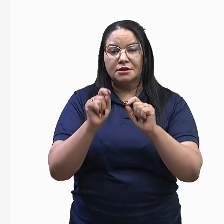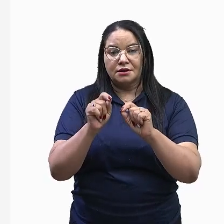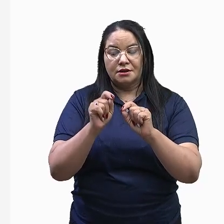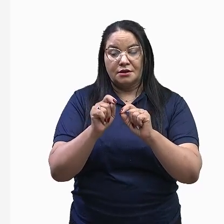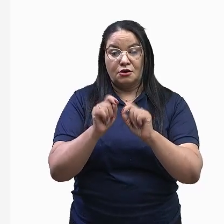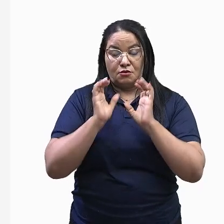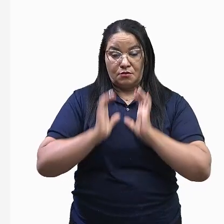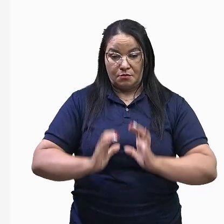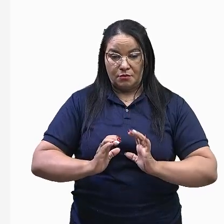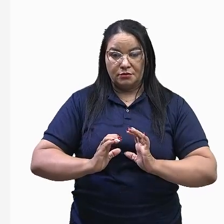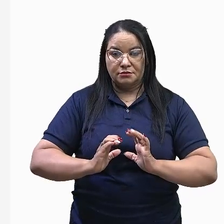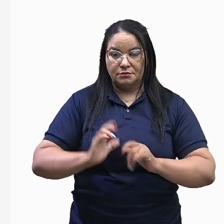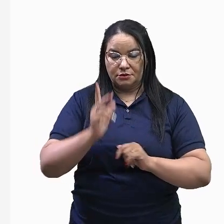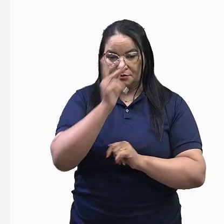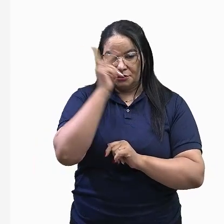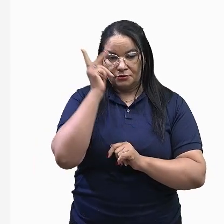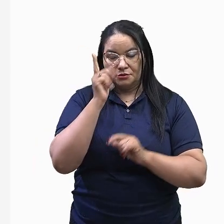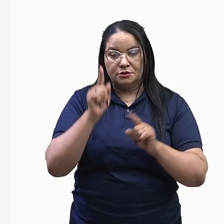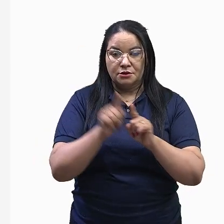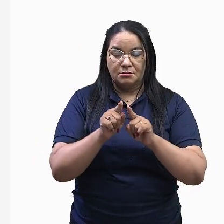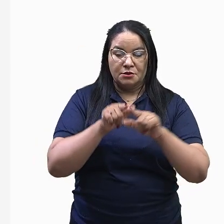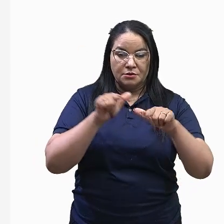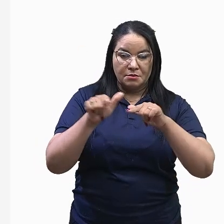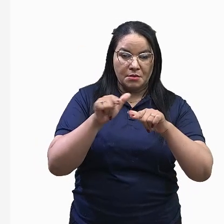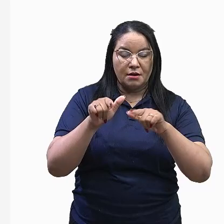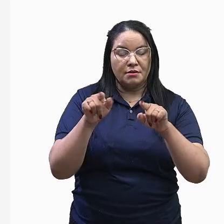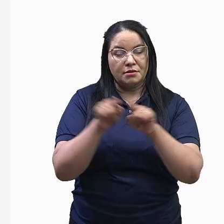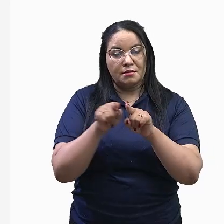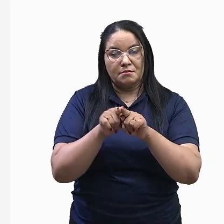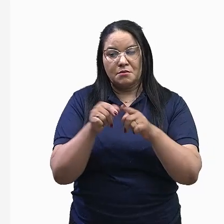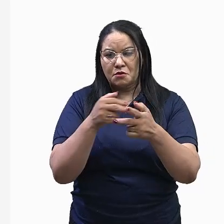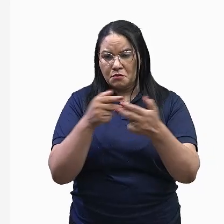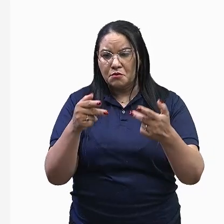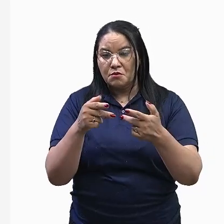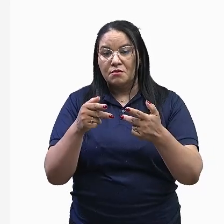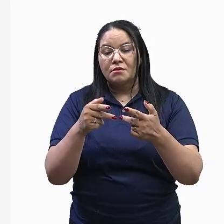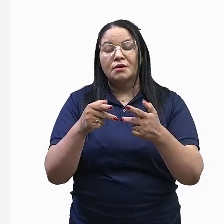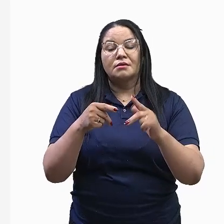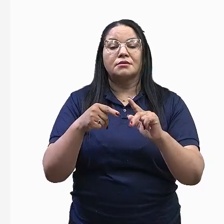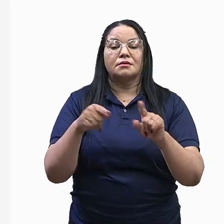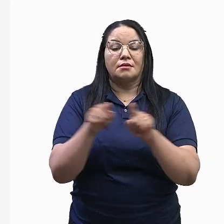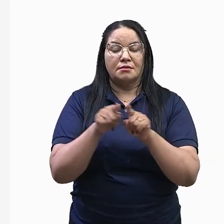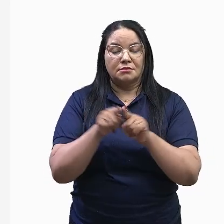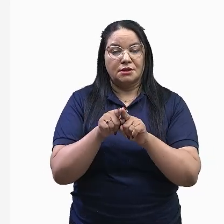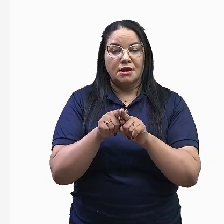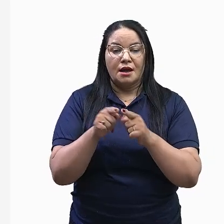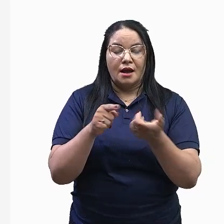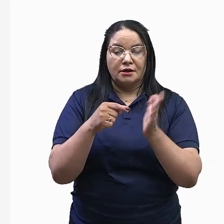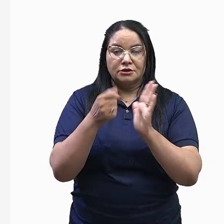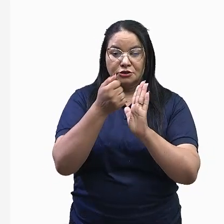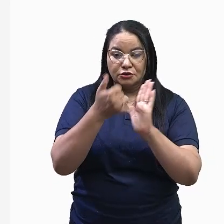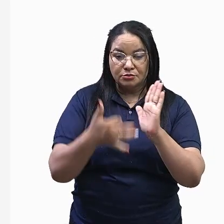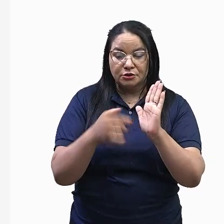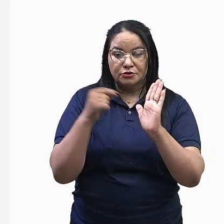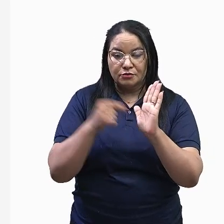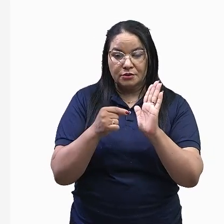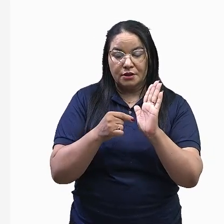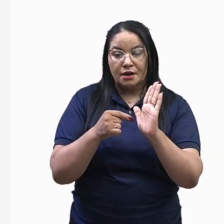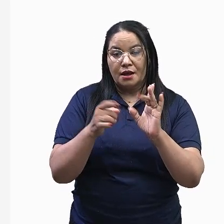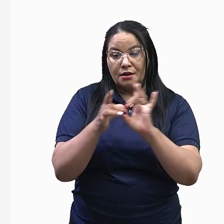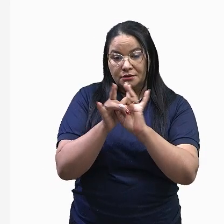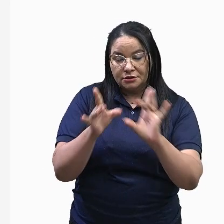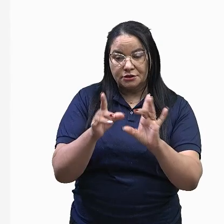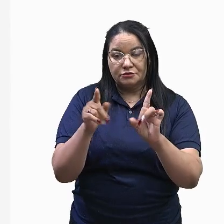comportamentos e atividades e procedimentos. Eles definem o que é permitido, o que é proibido e o